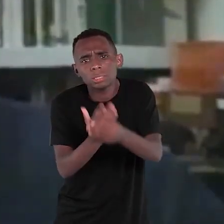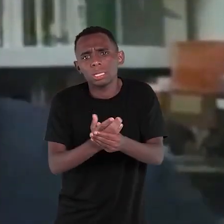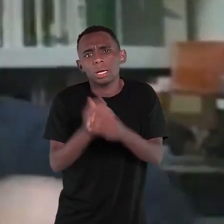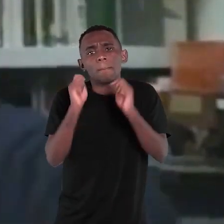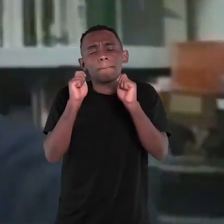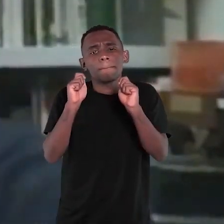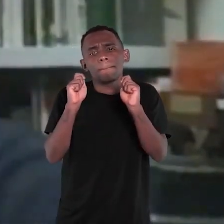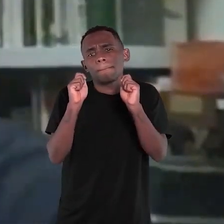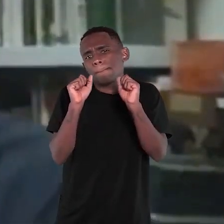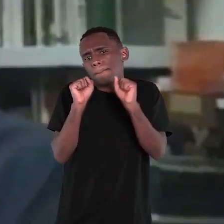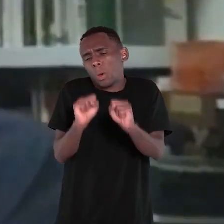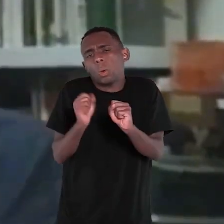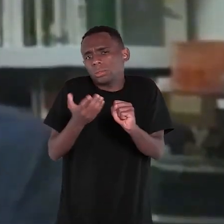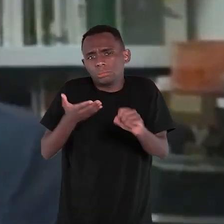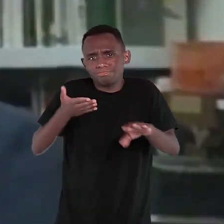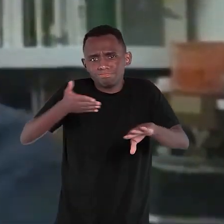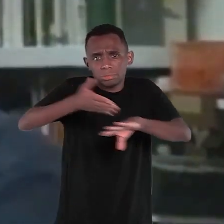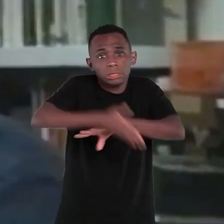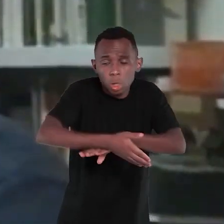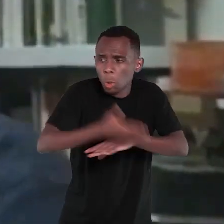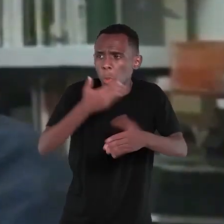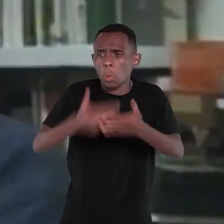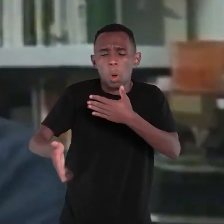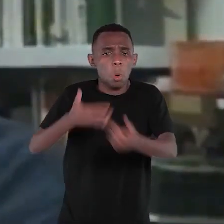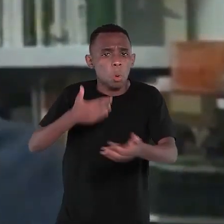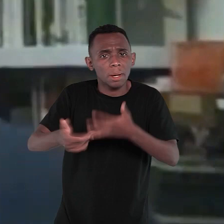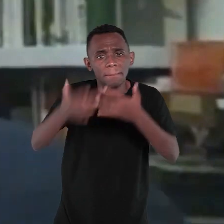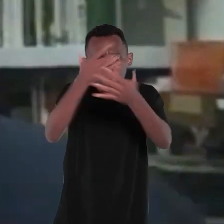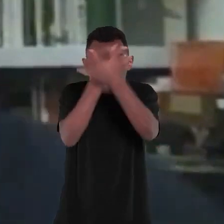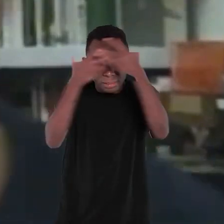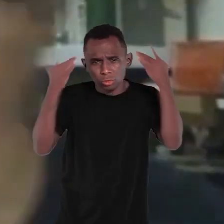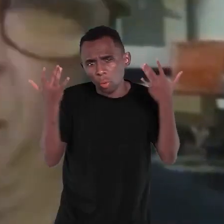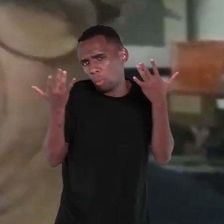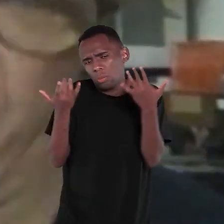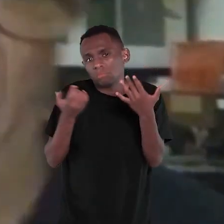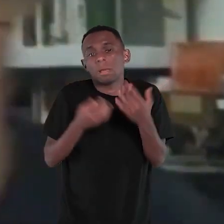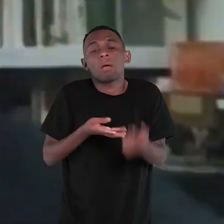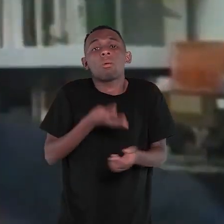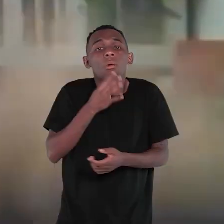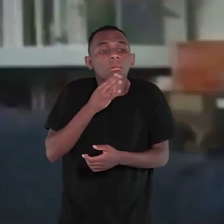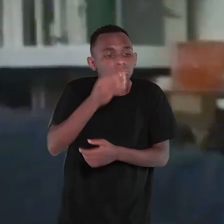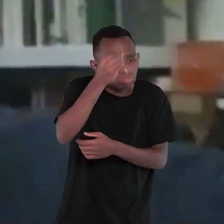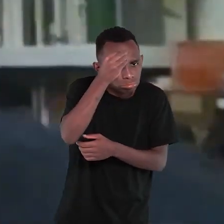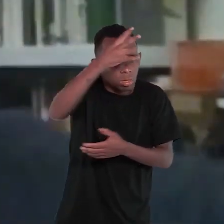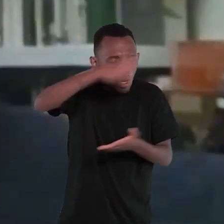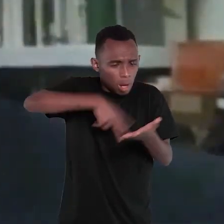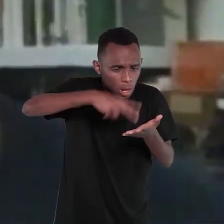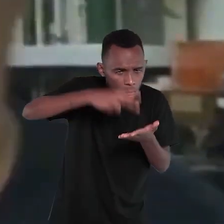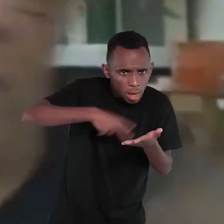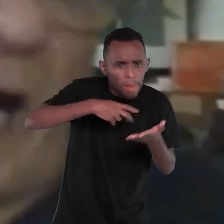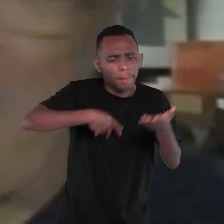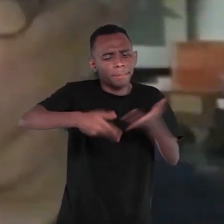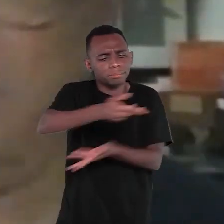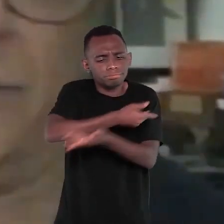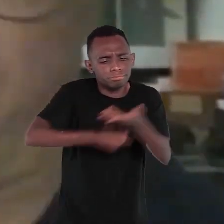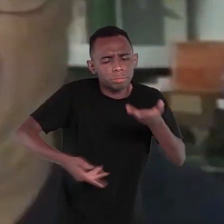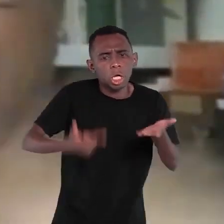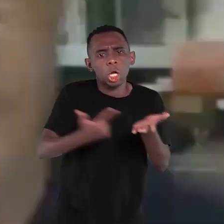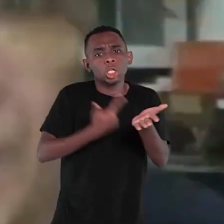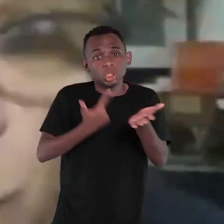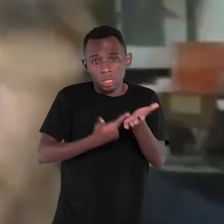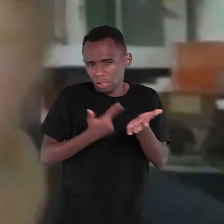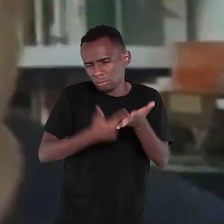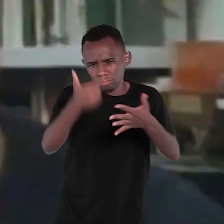ser acesso para qualquer pessoa, para conhecimento, para debate,